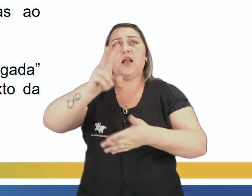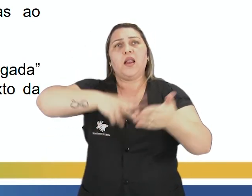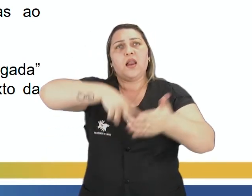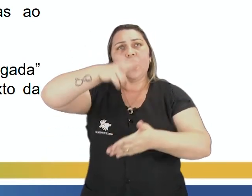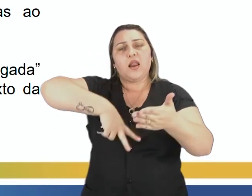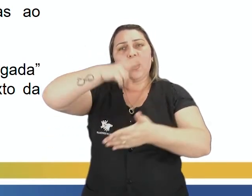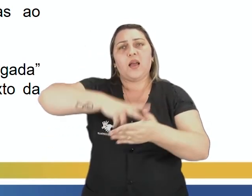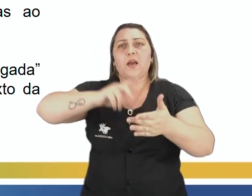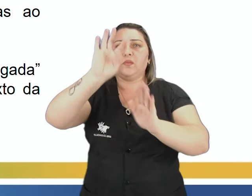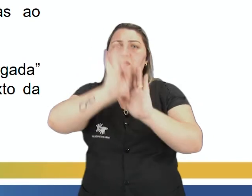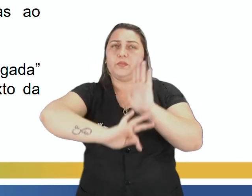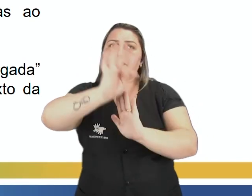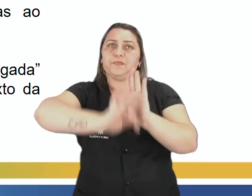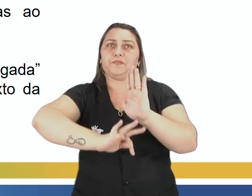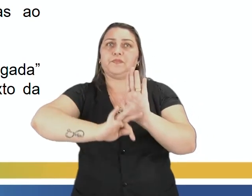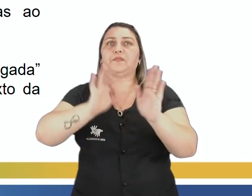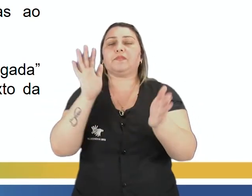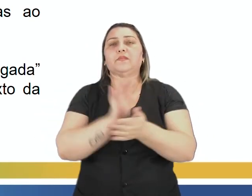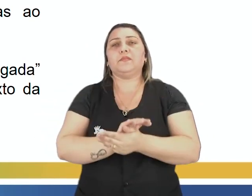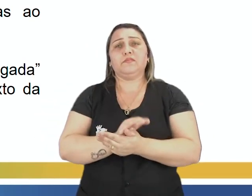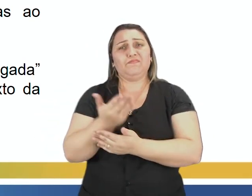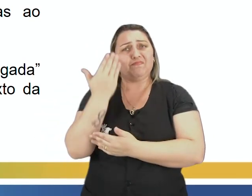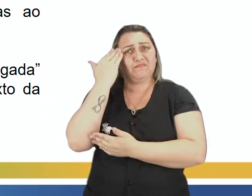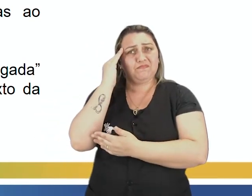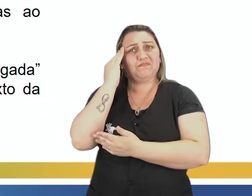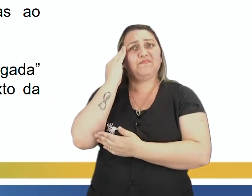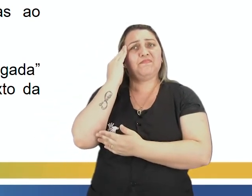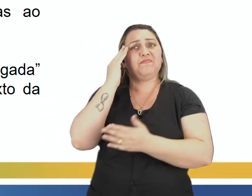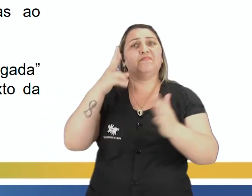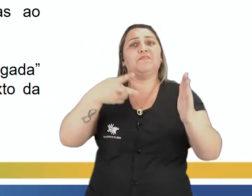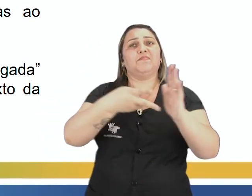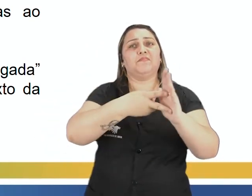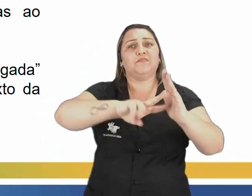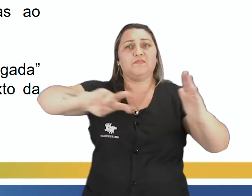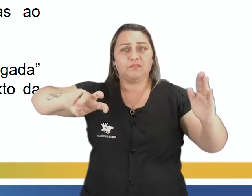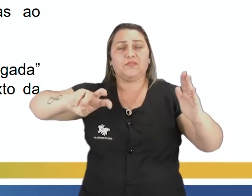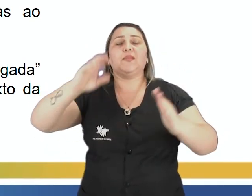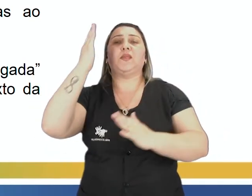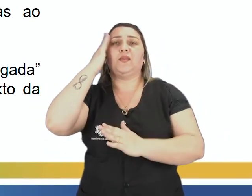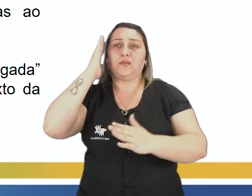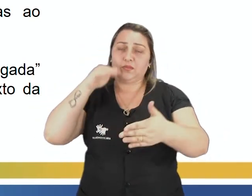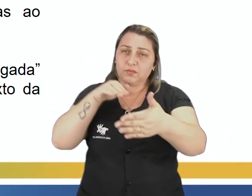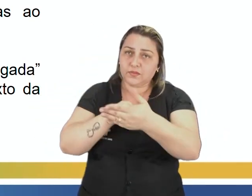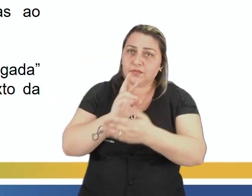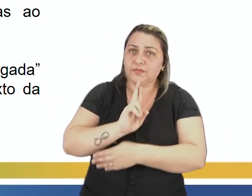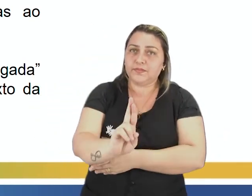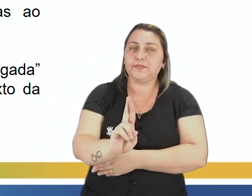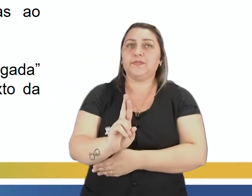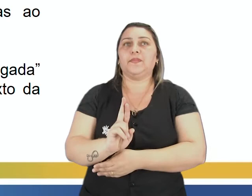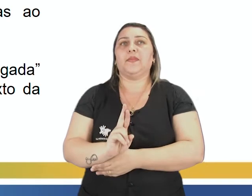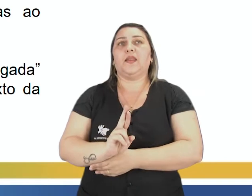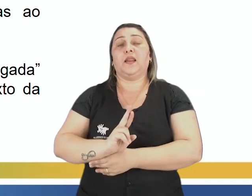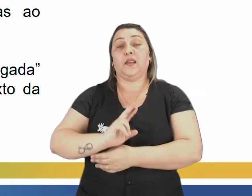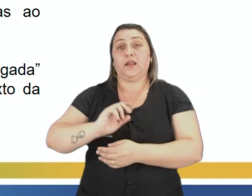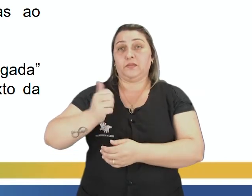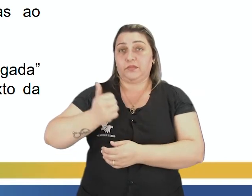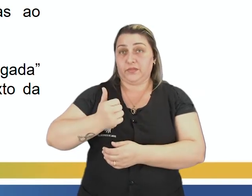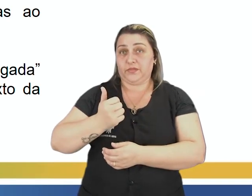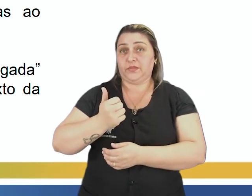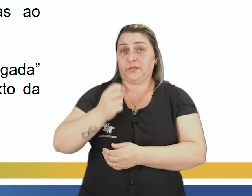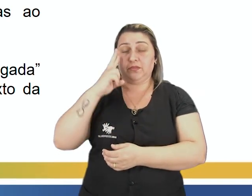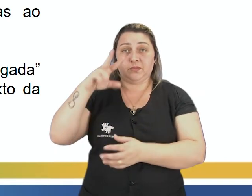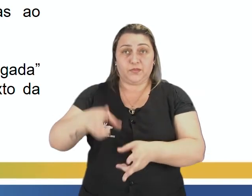nosso pequeno texto e você tenta interpretar, porque ele vai impactar no resultado da sua questão. Olha lá. A primeira